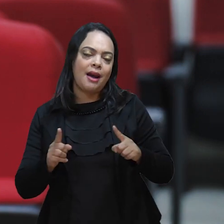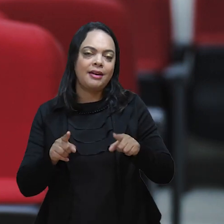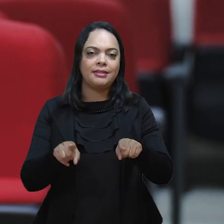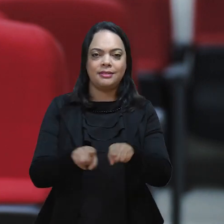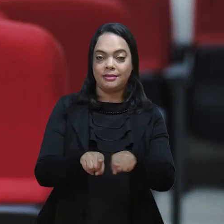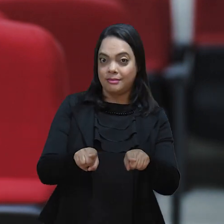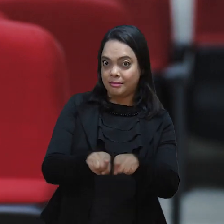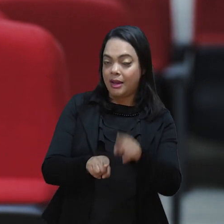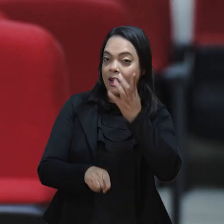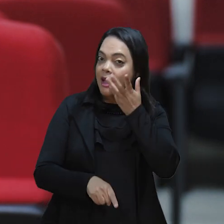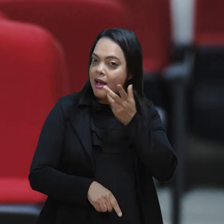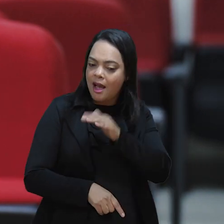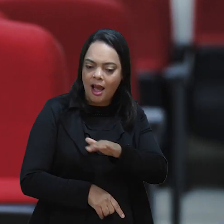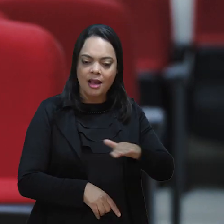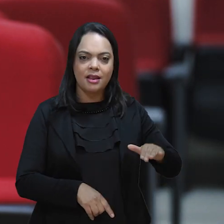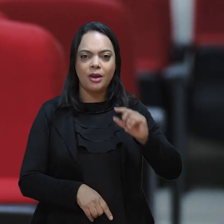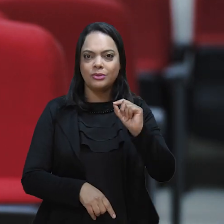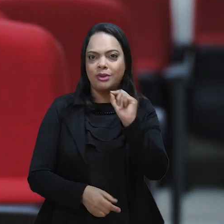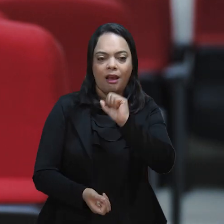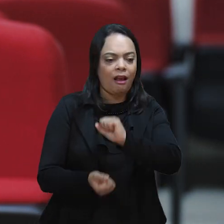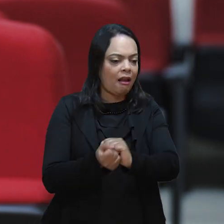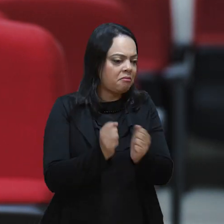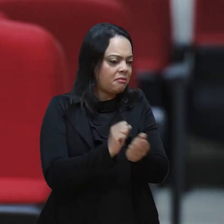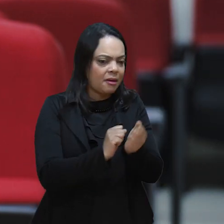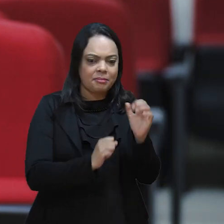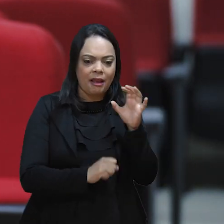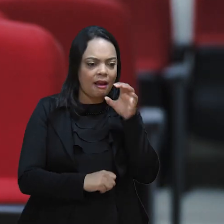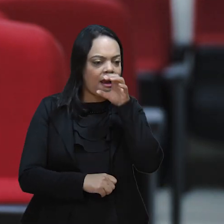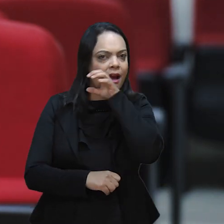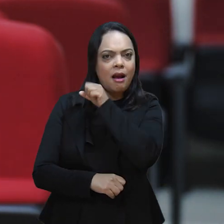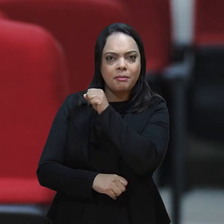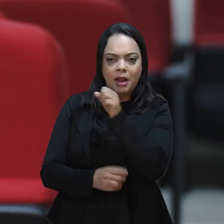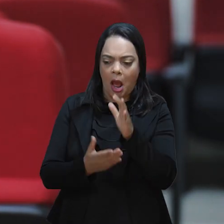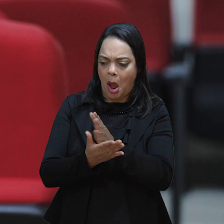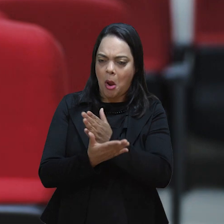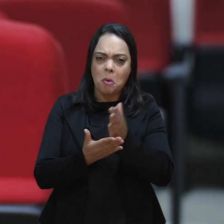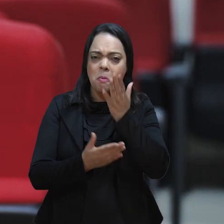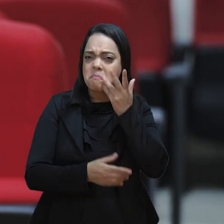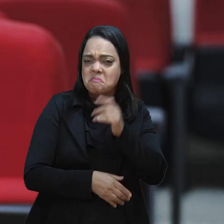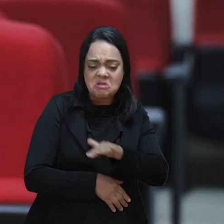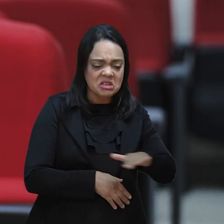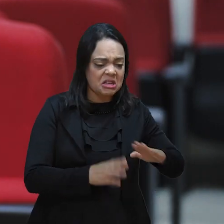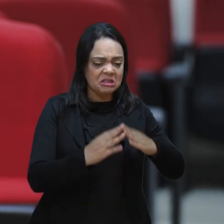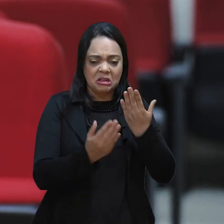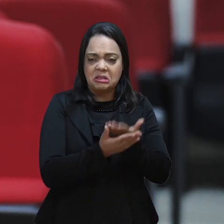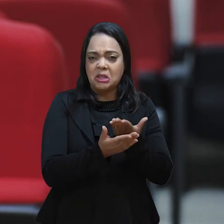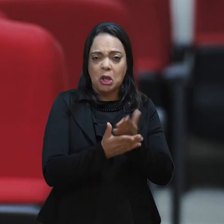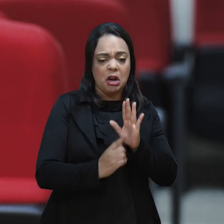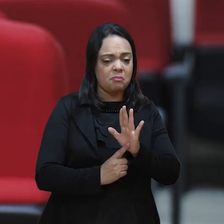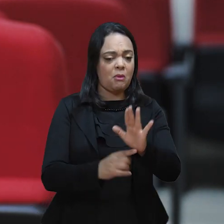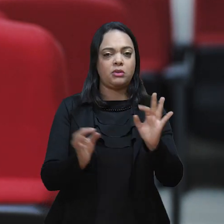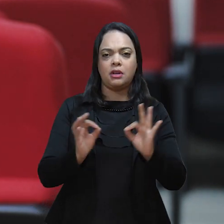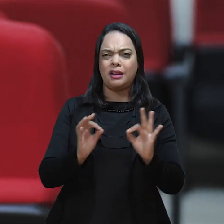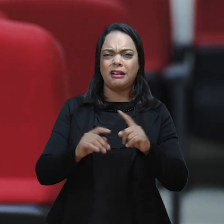vezes a criança numa superadaptação. A gente tem crianças que não têm sintoma nenhum na escola, mas elas